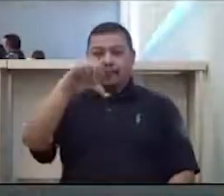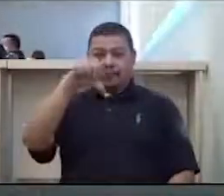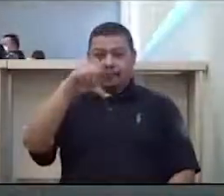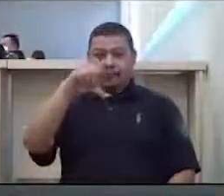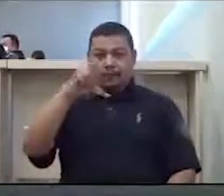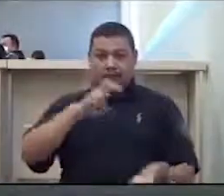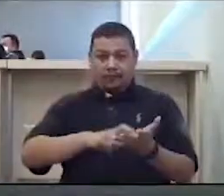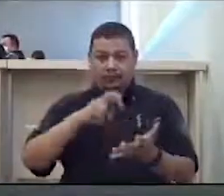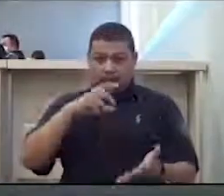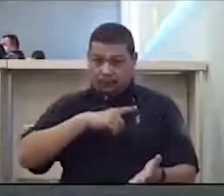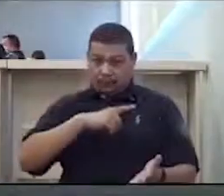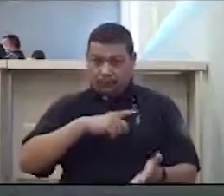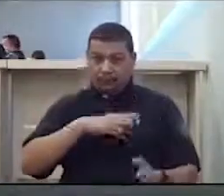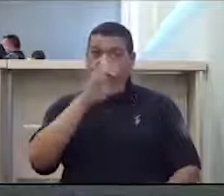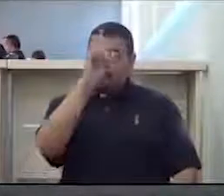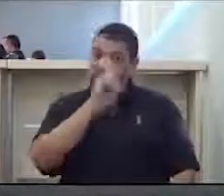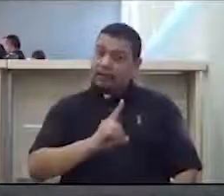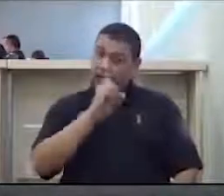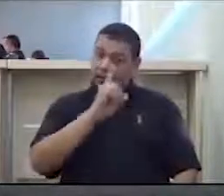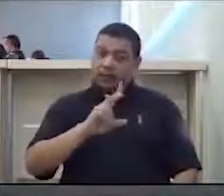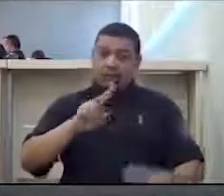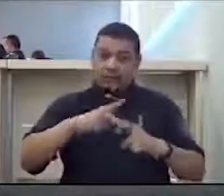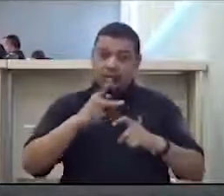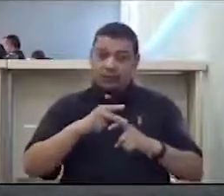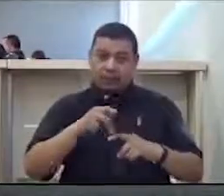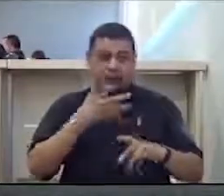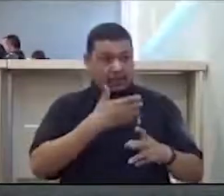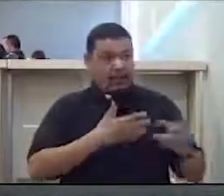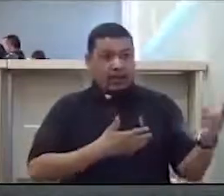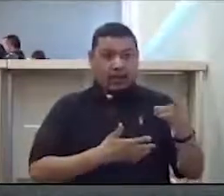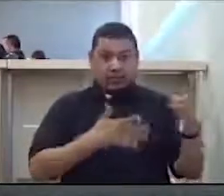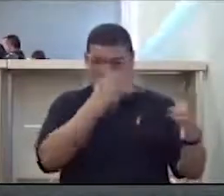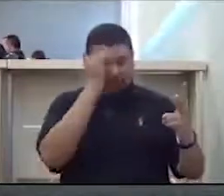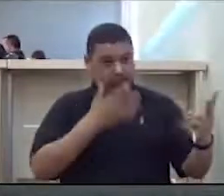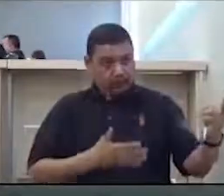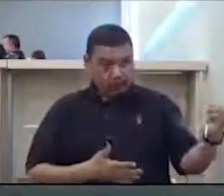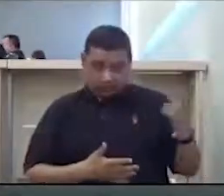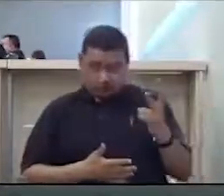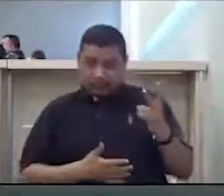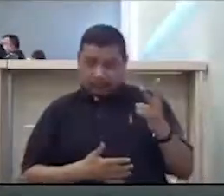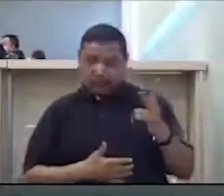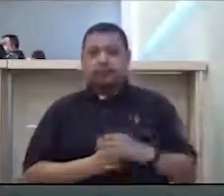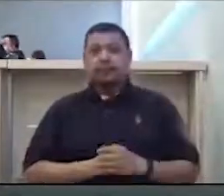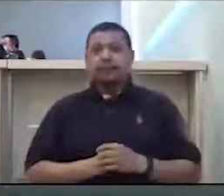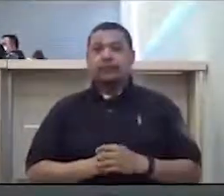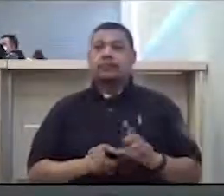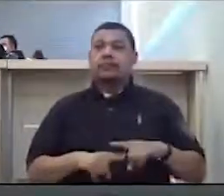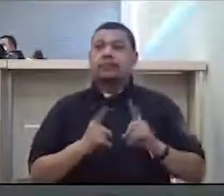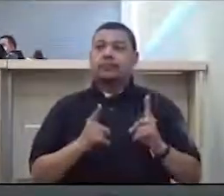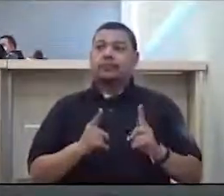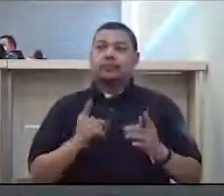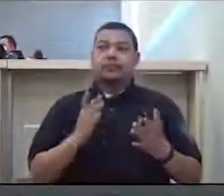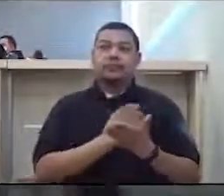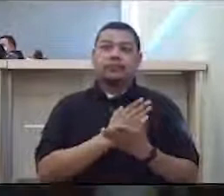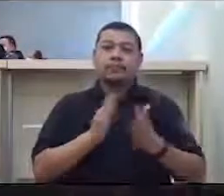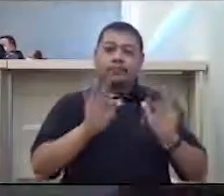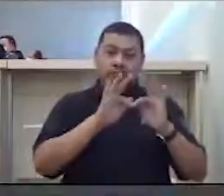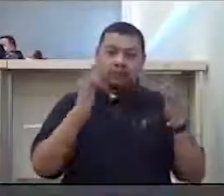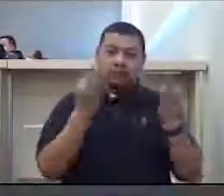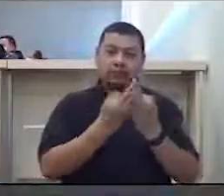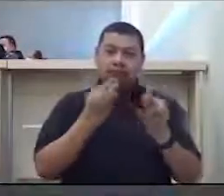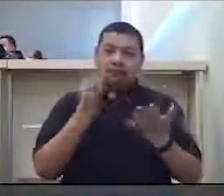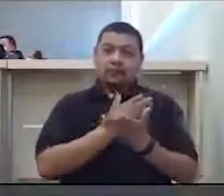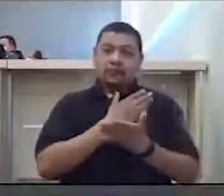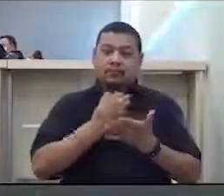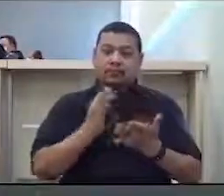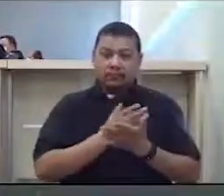9 horas da manhã vai estar a direção do euro. Eu quero que venha. As duas pessoas que foram exoneradas, mais algumas famílias de alguns